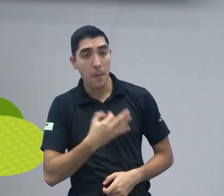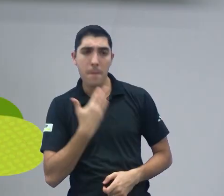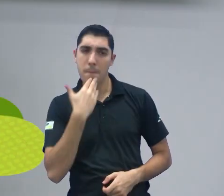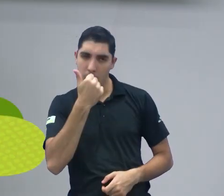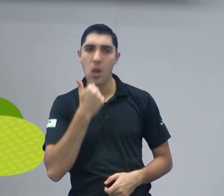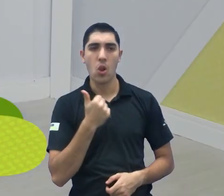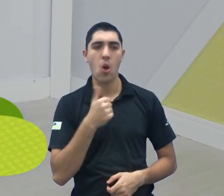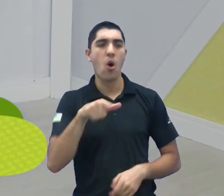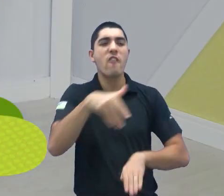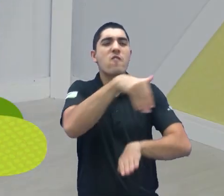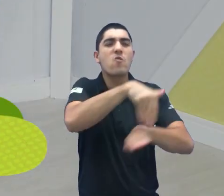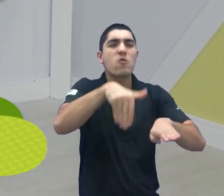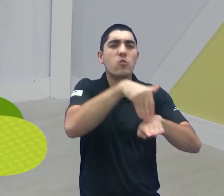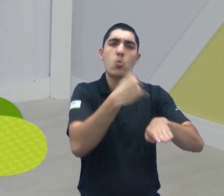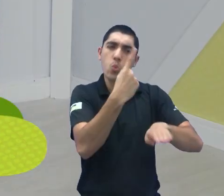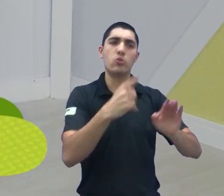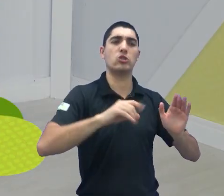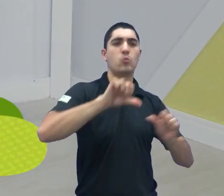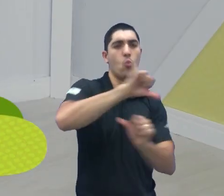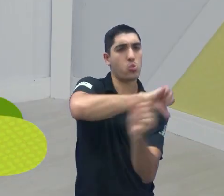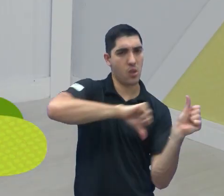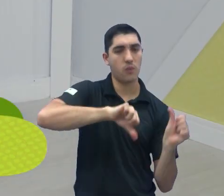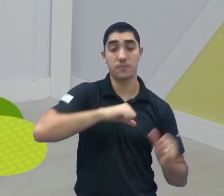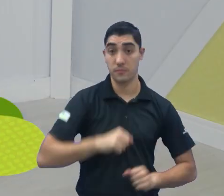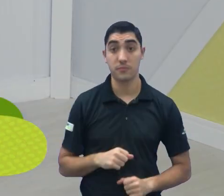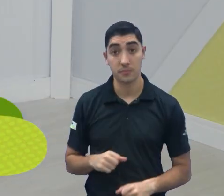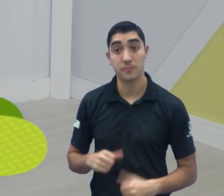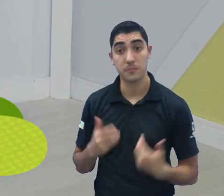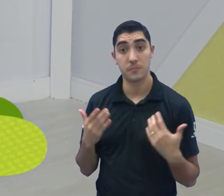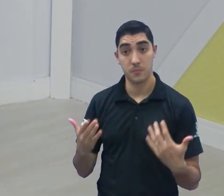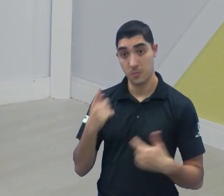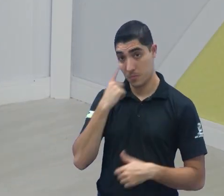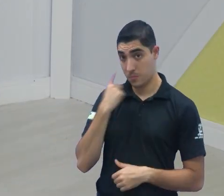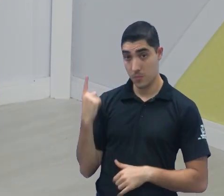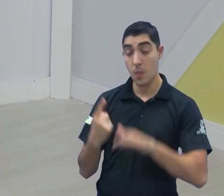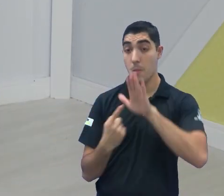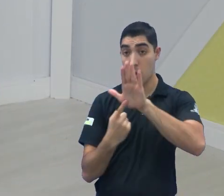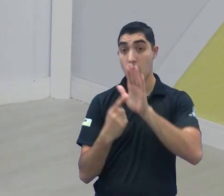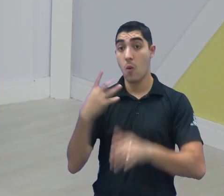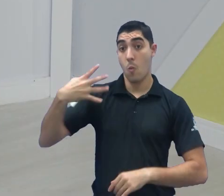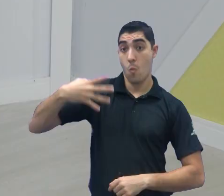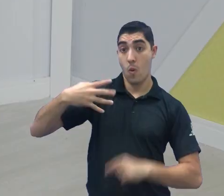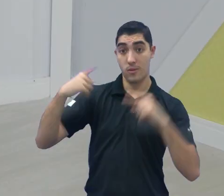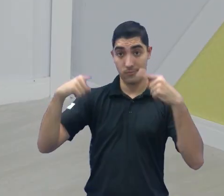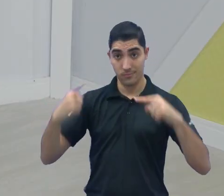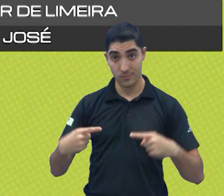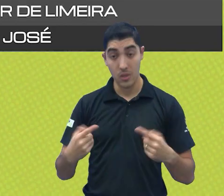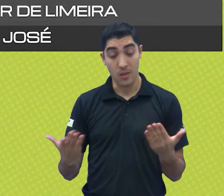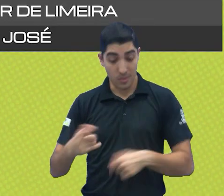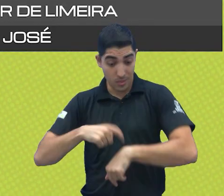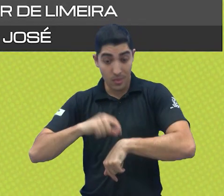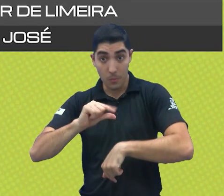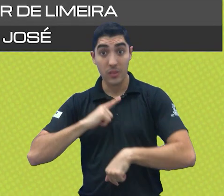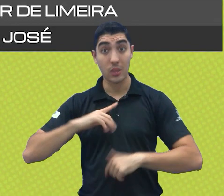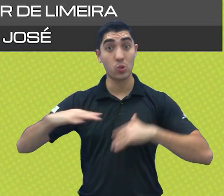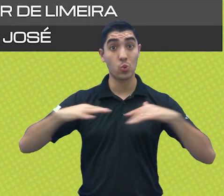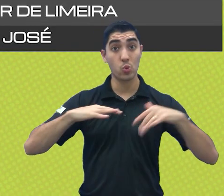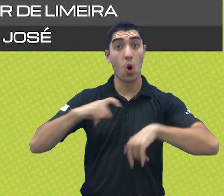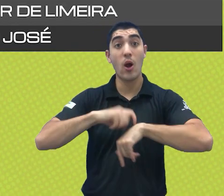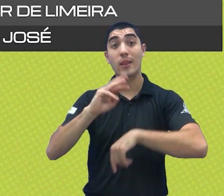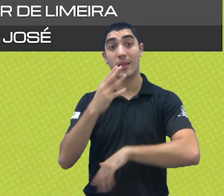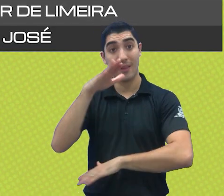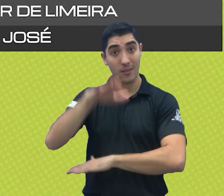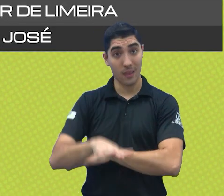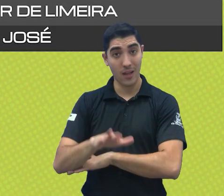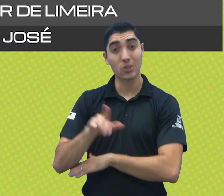um dos volantes. Muito bem. Matheus, coloca pra gente a quarta rodada, toda ela hoje. Já tem jogo começando daqui a pouquinho, 3 da tarde, lá na Rua